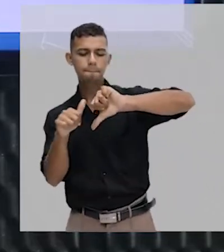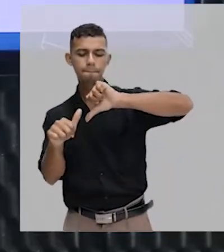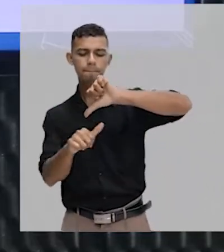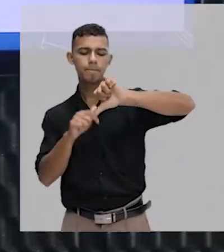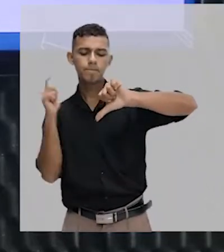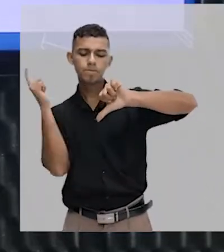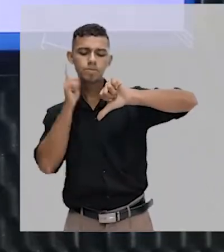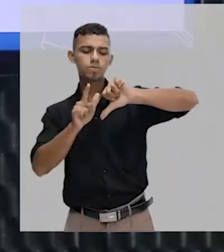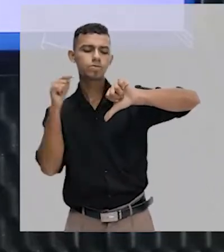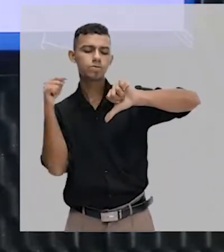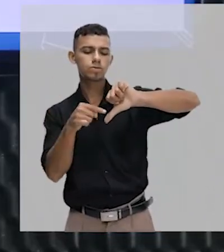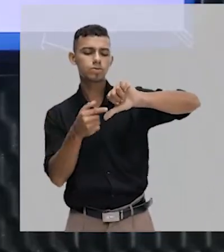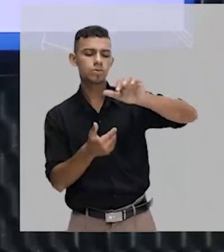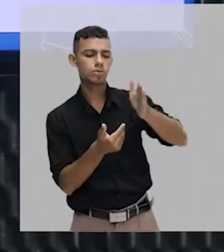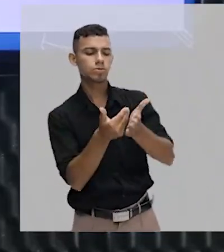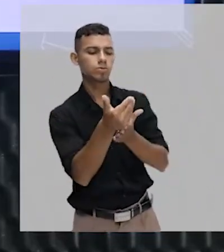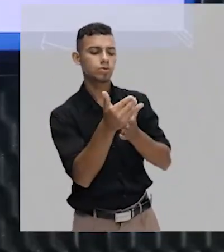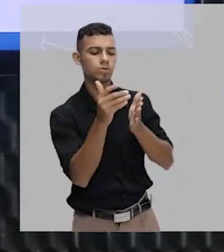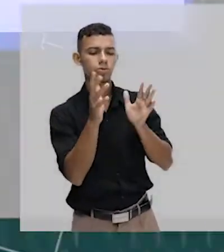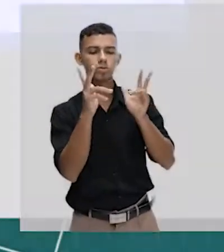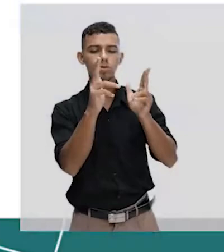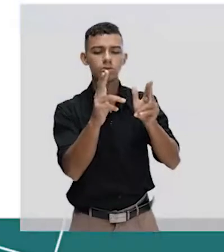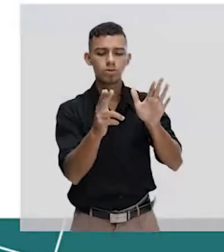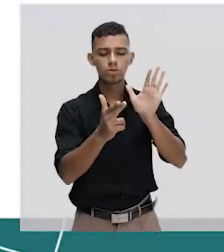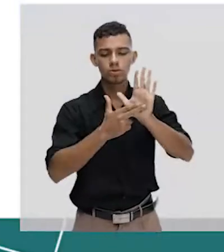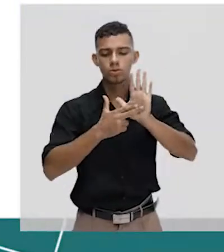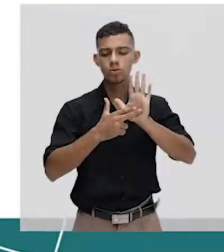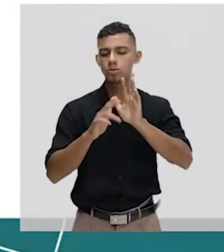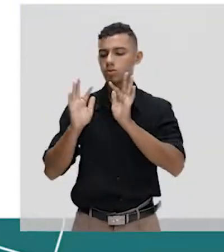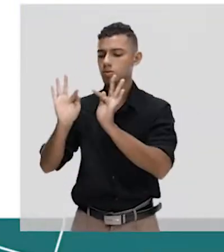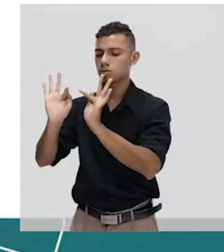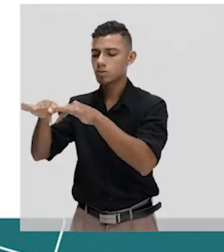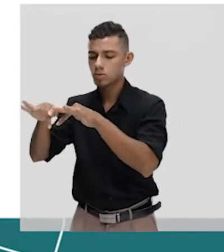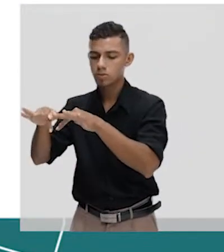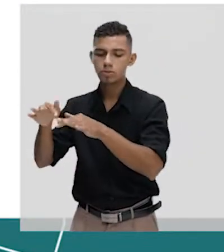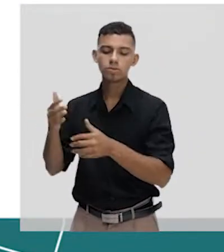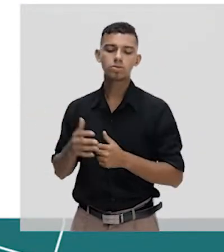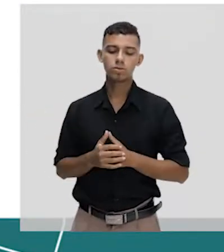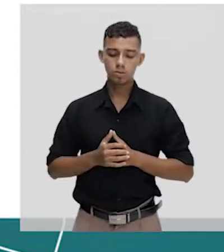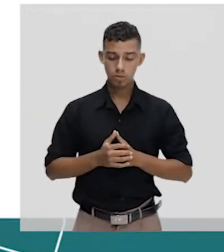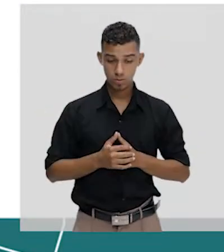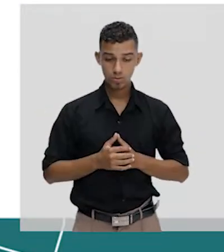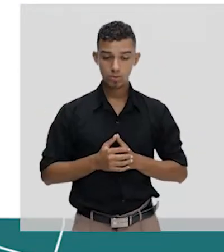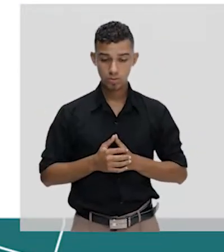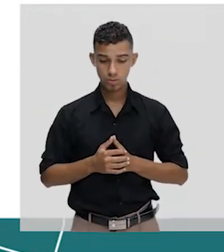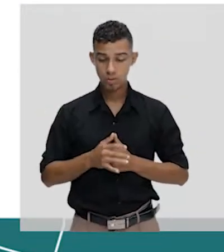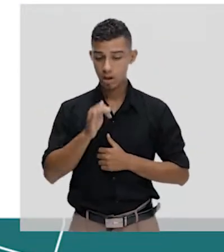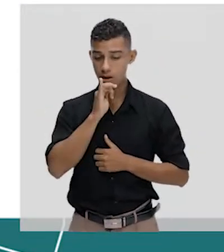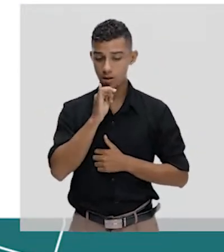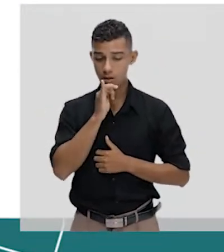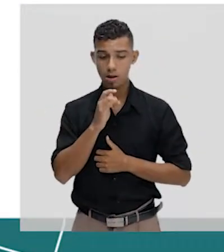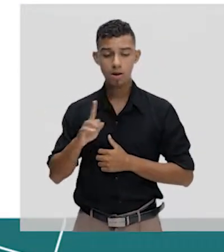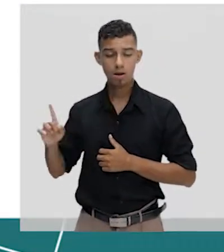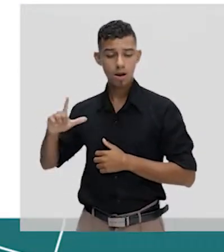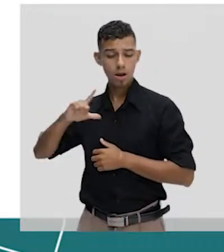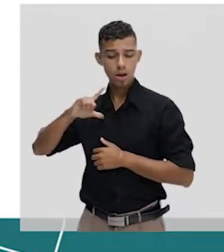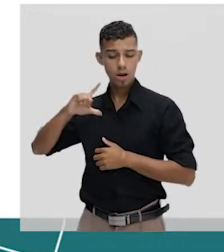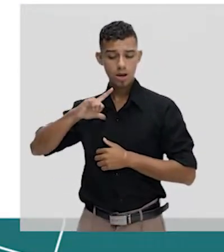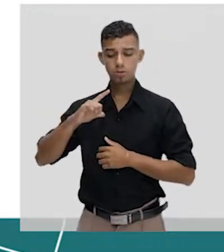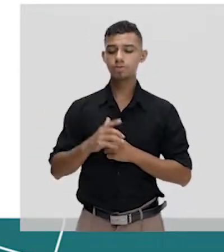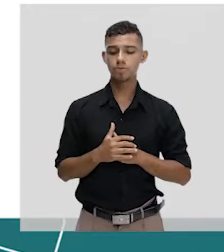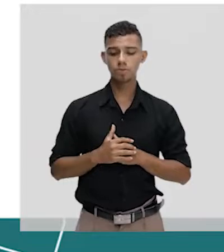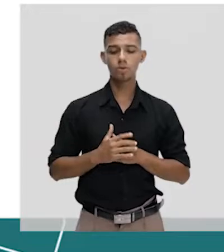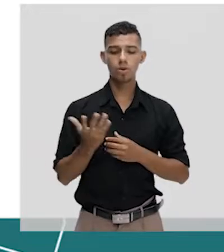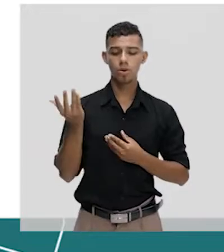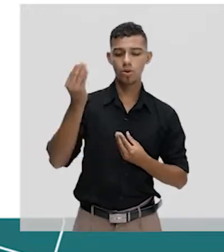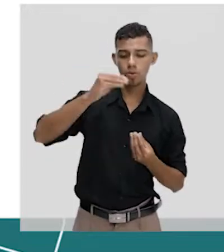ser igual à massa final. Ok, turma? Então, se eu tenho aqui substância A, substância